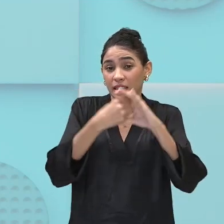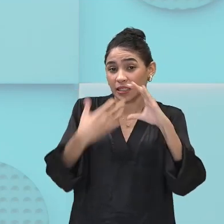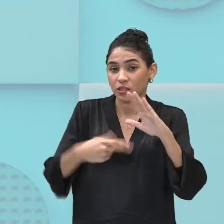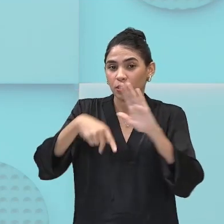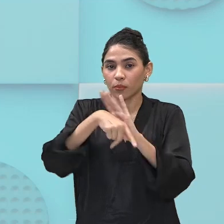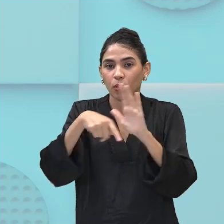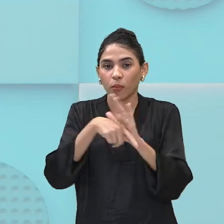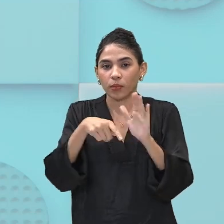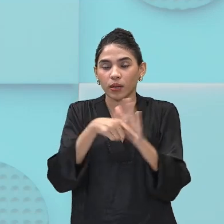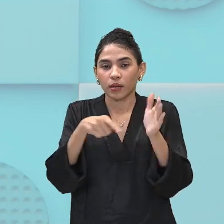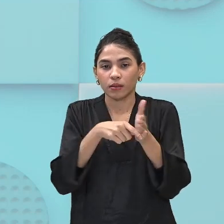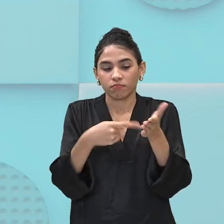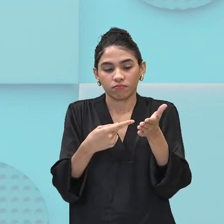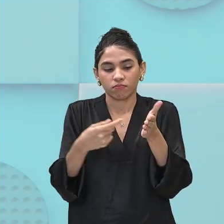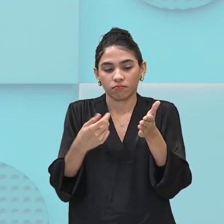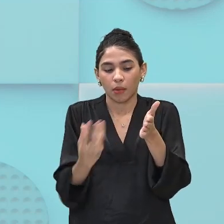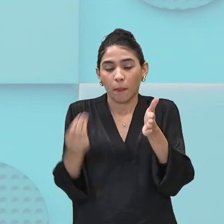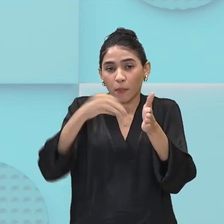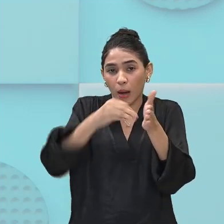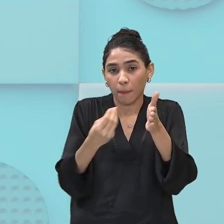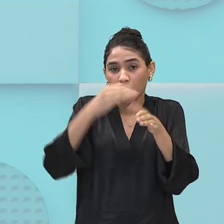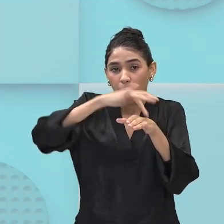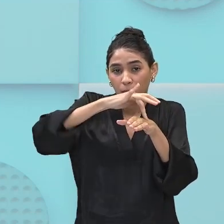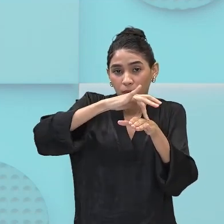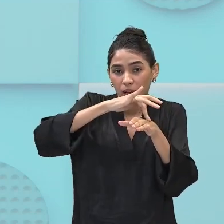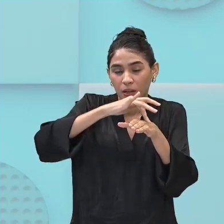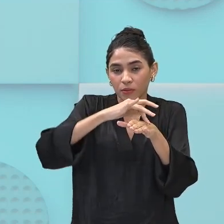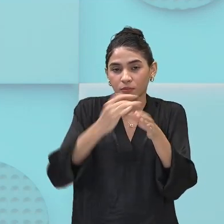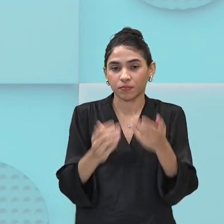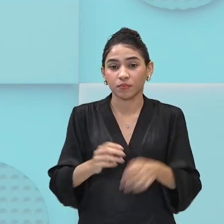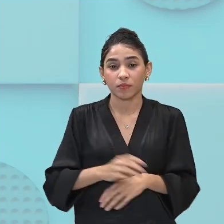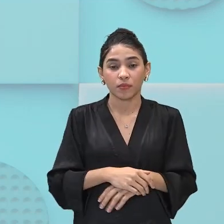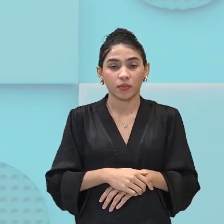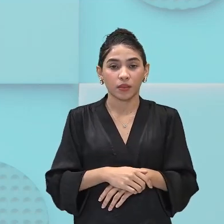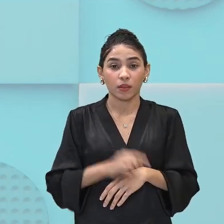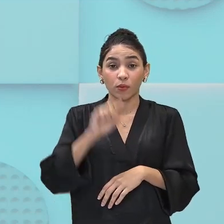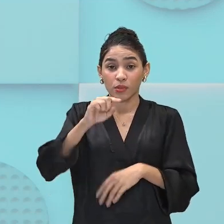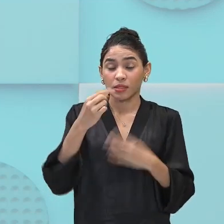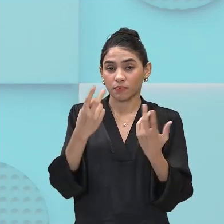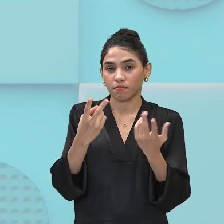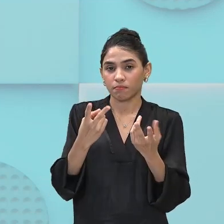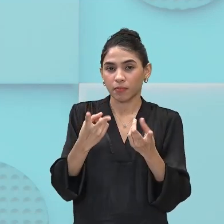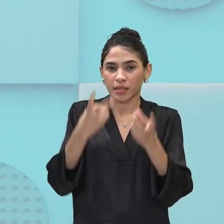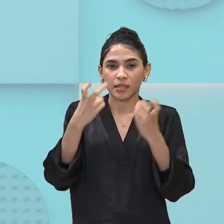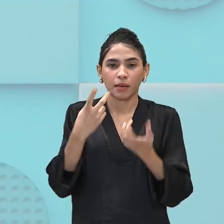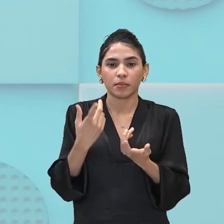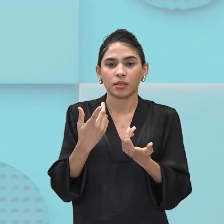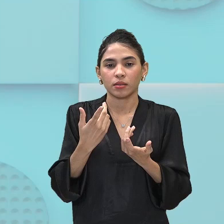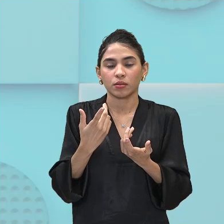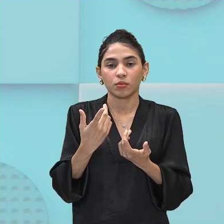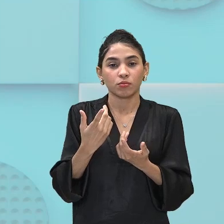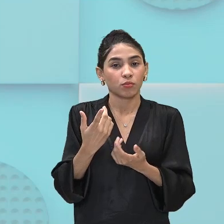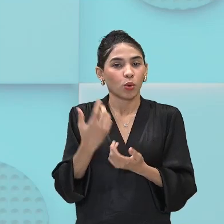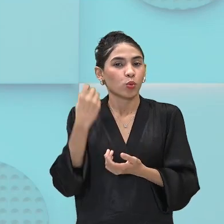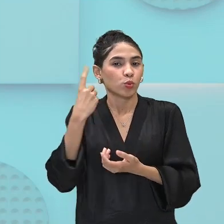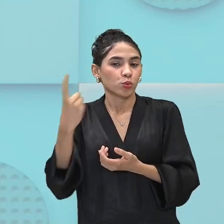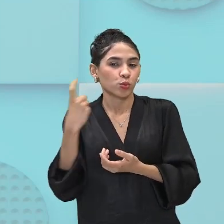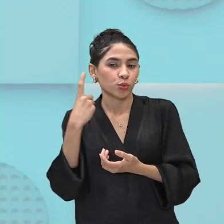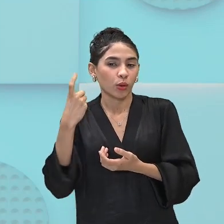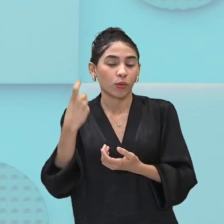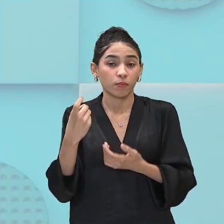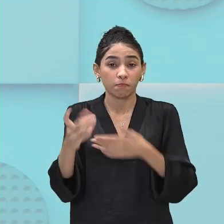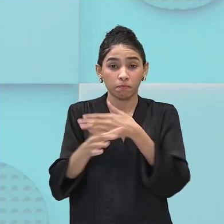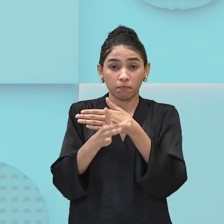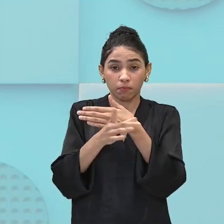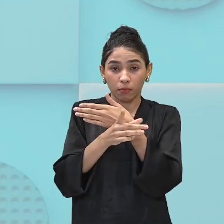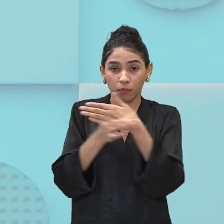Maria Fumaça, de trem de ferro. A partir do som de trem de ferro, um poeta chegou lá e pensou: